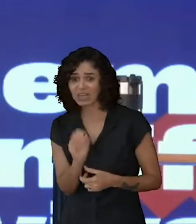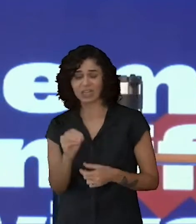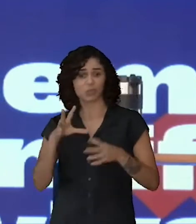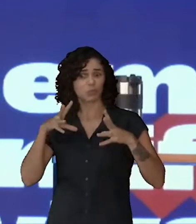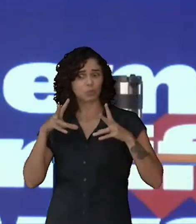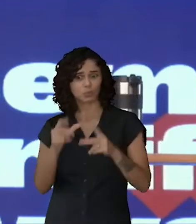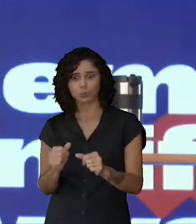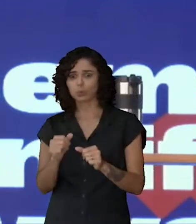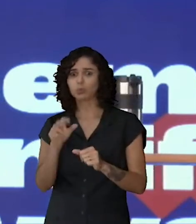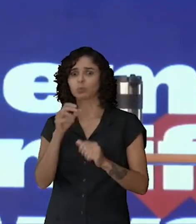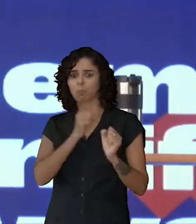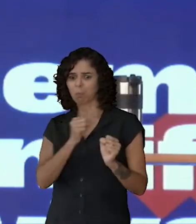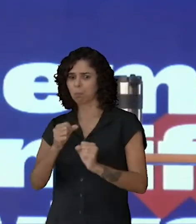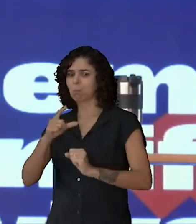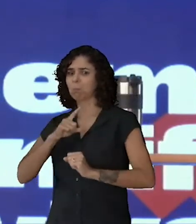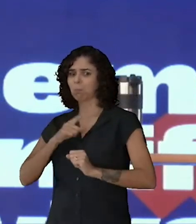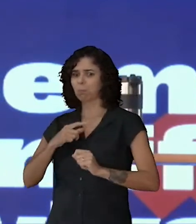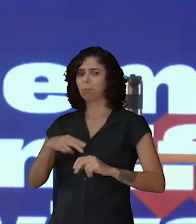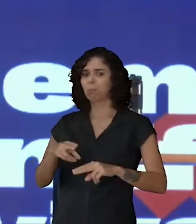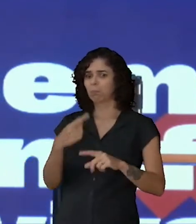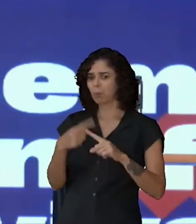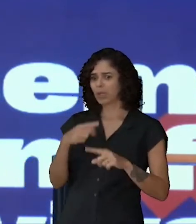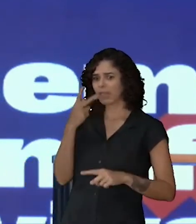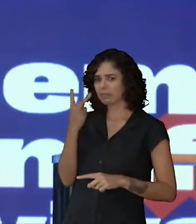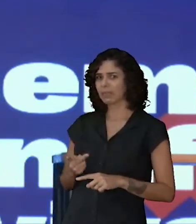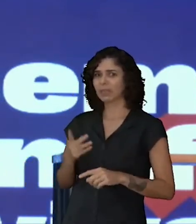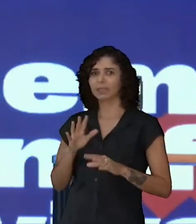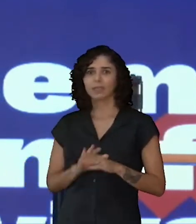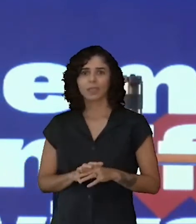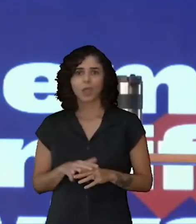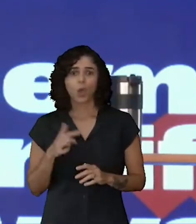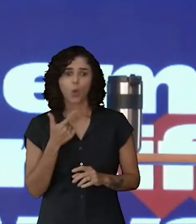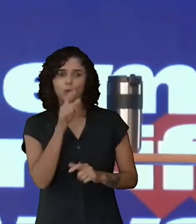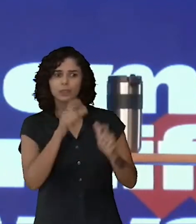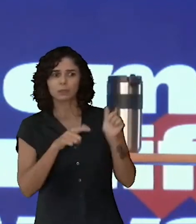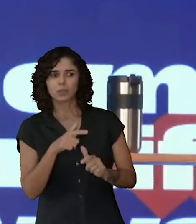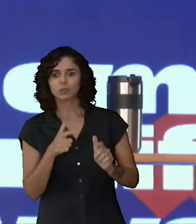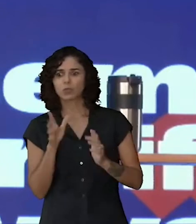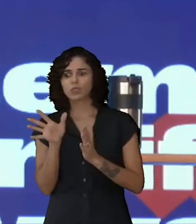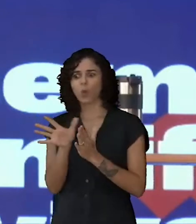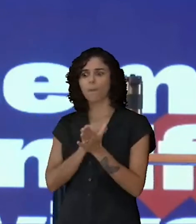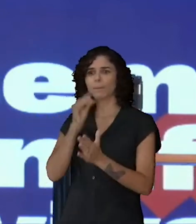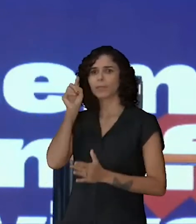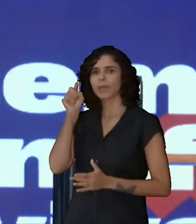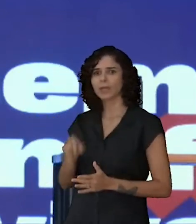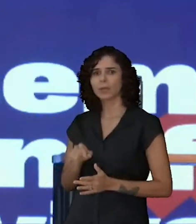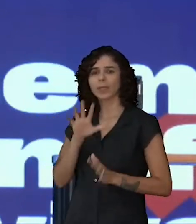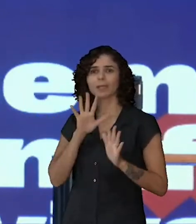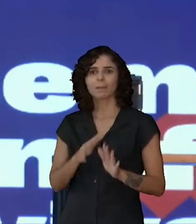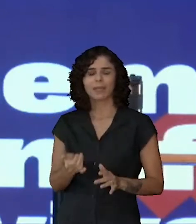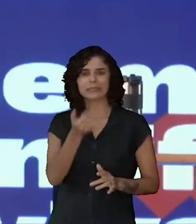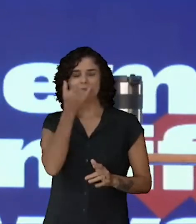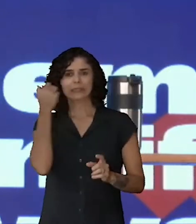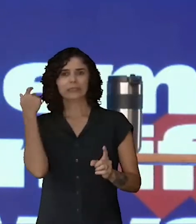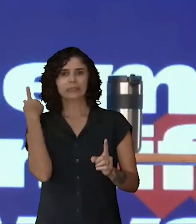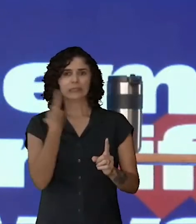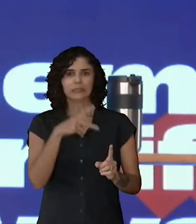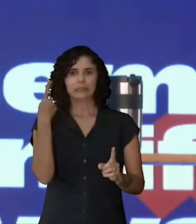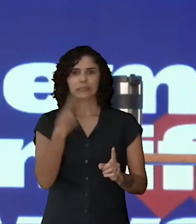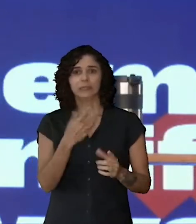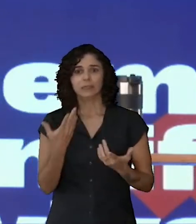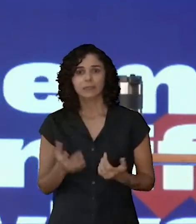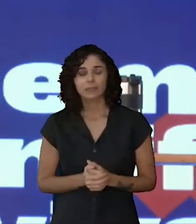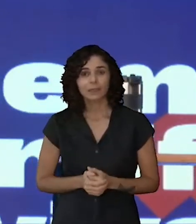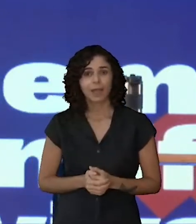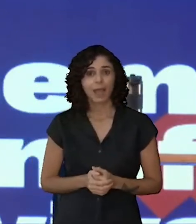curam. E os caras quiseram imitar e tomaram uma surra tão grande, porque eles eram nada menos do que 7 filhos de um